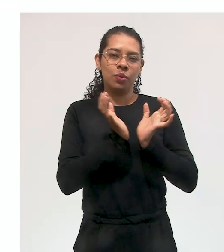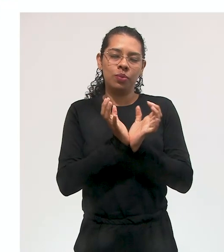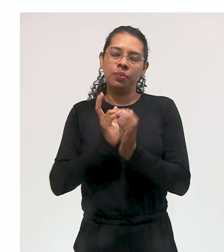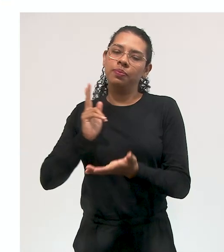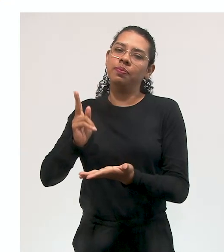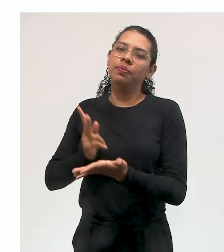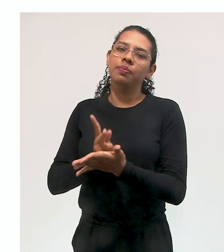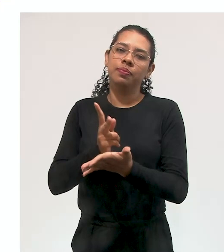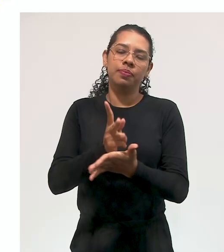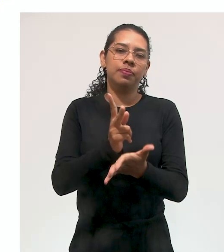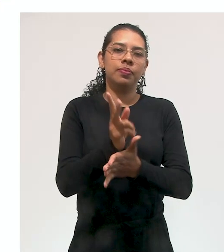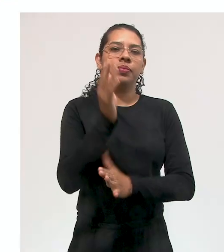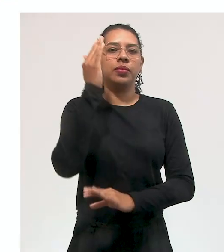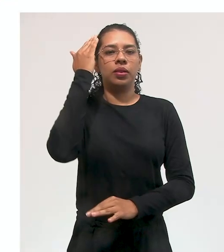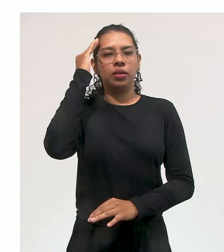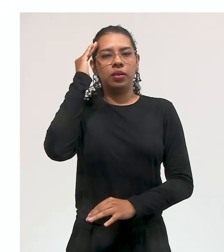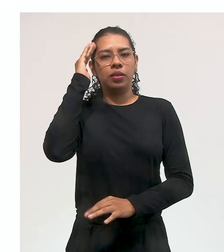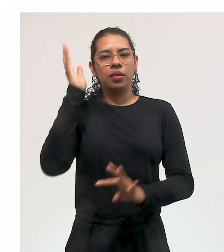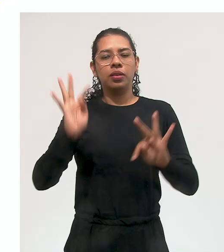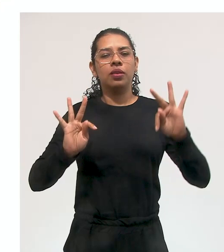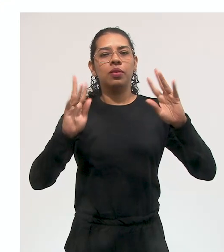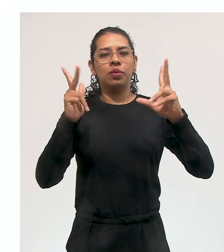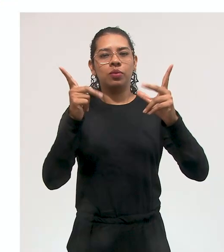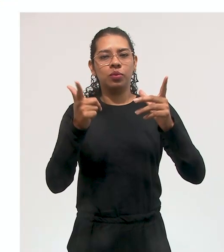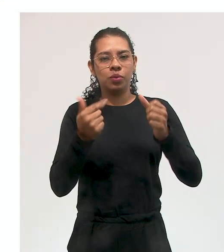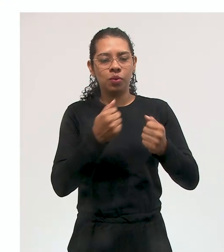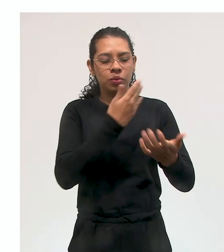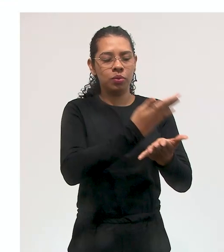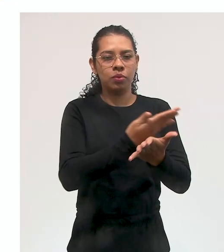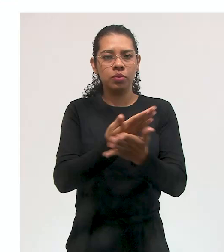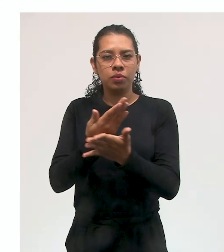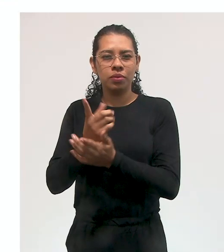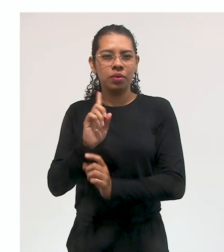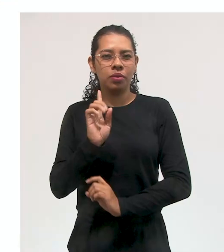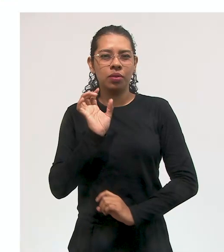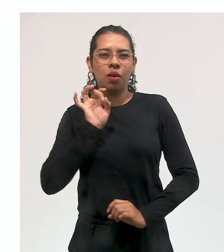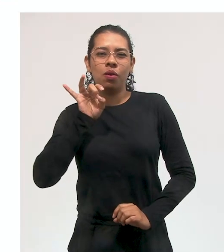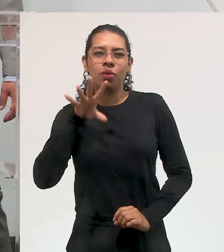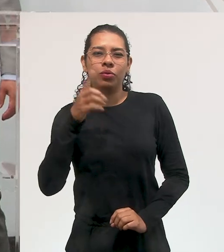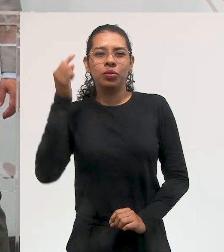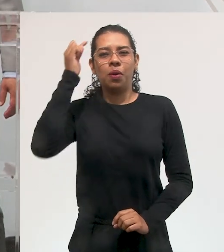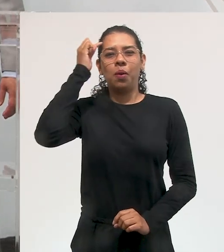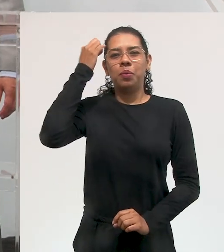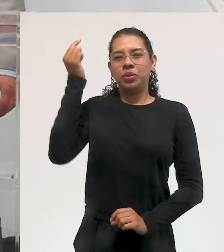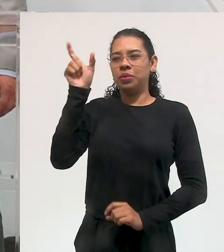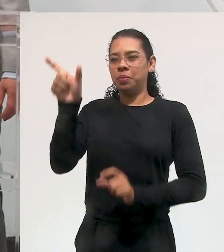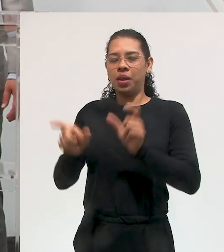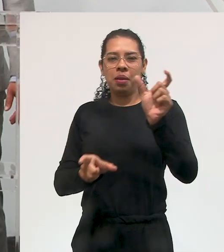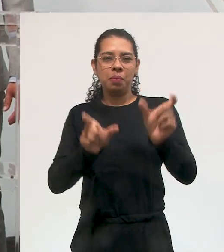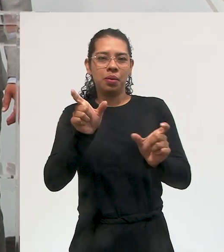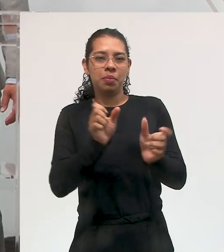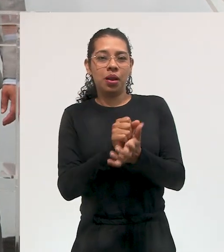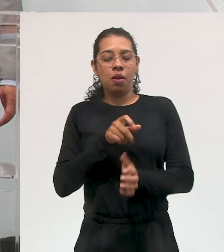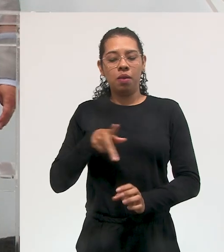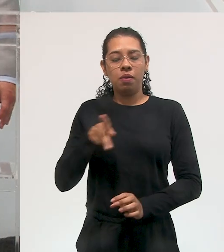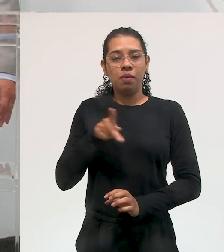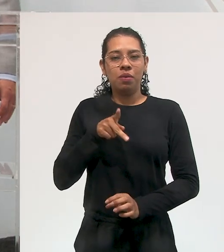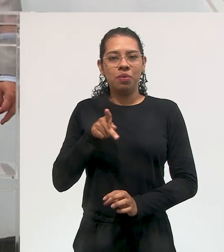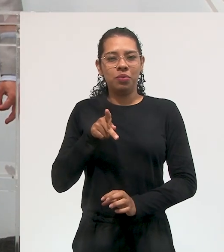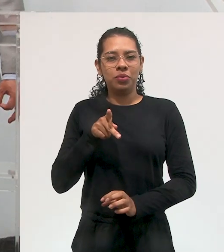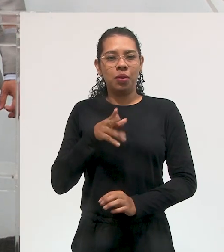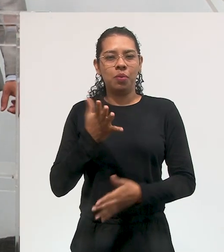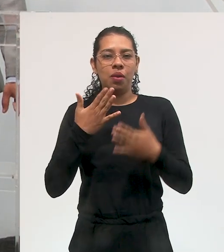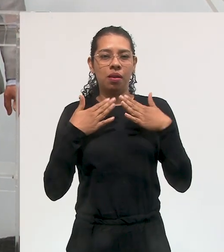tem que cada vez mais entender o coletivo, não pensando no individual, não pensando, eu sei dar aula mais de